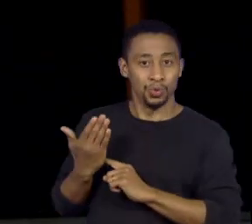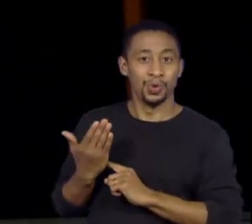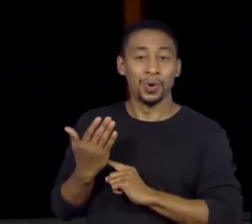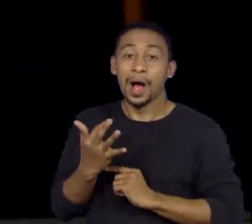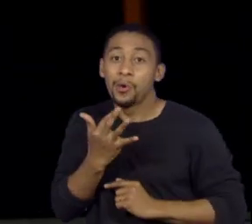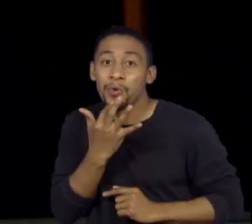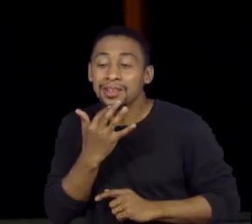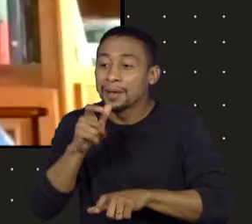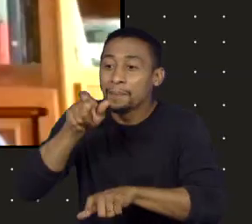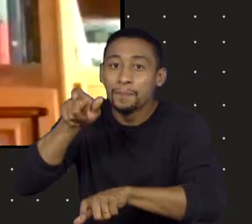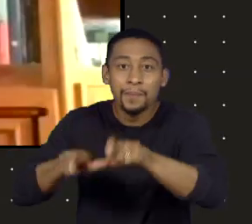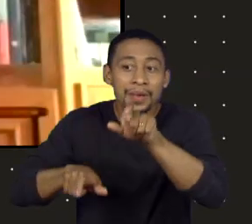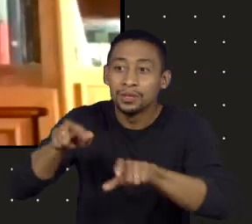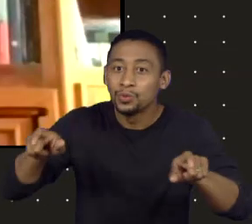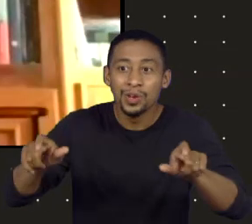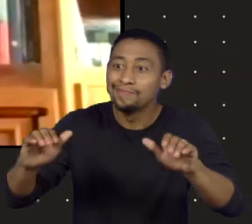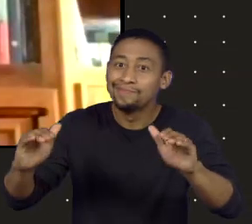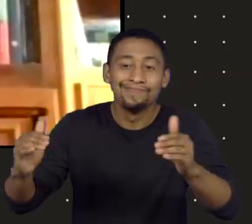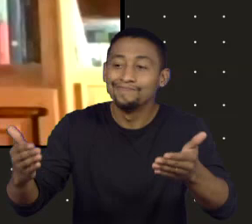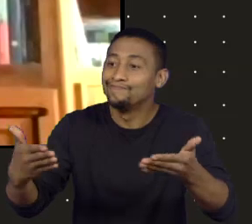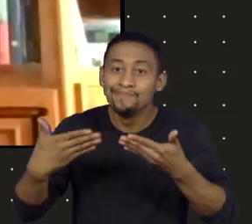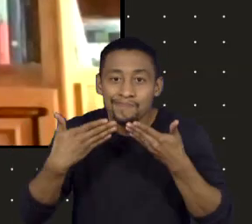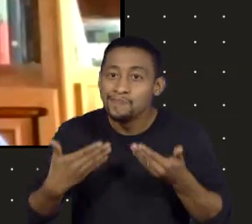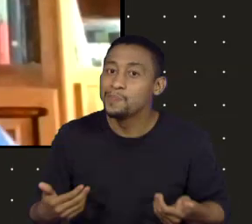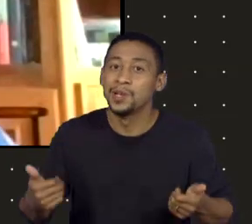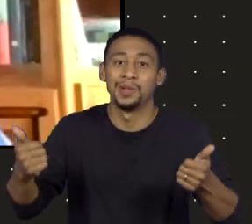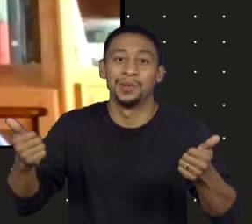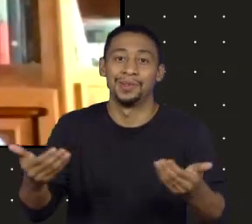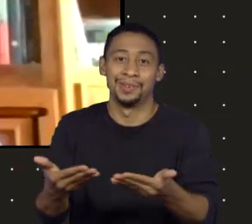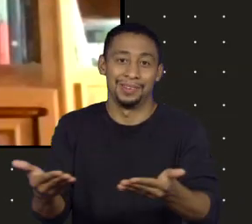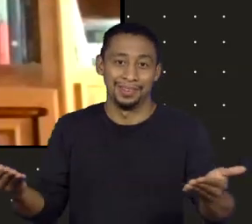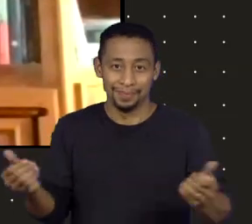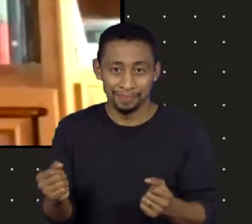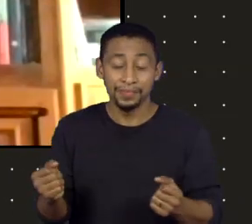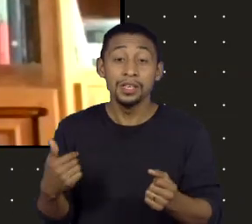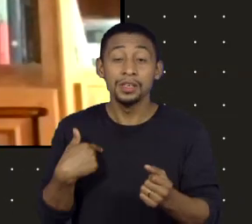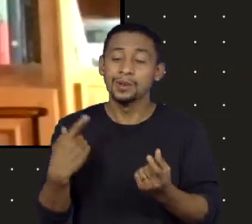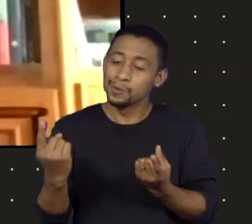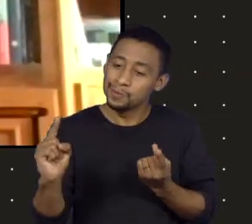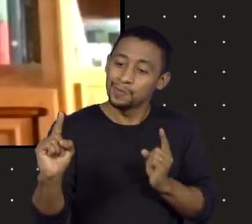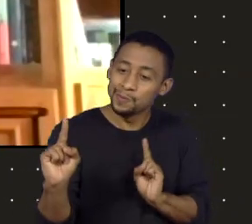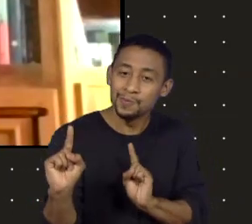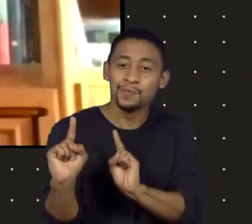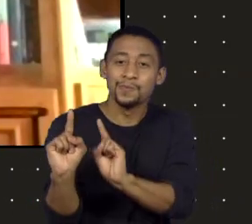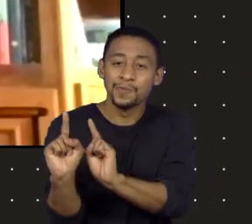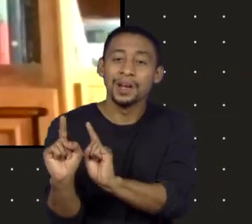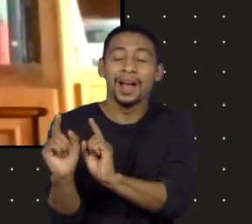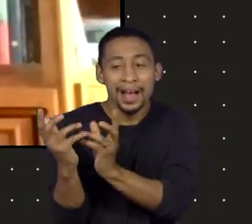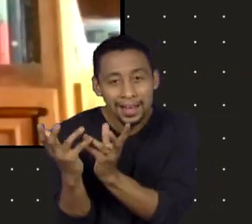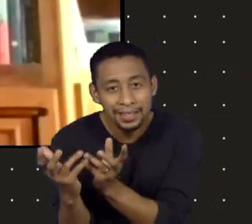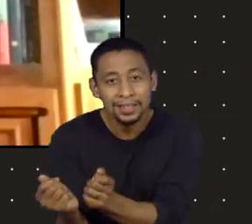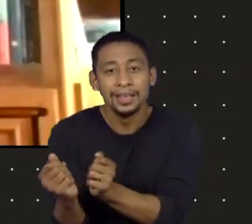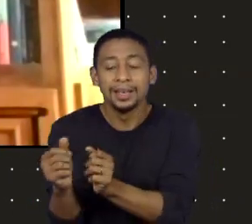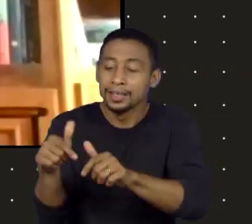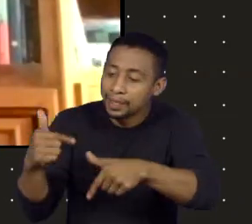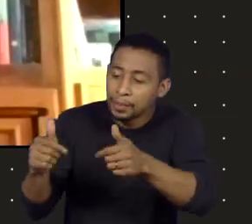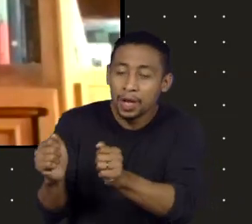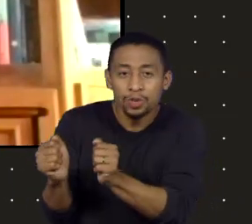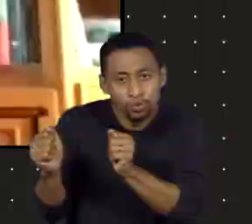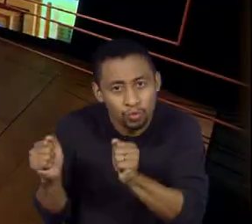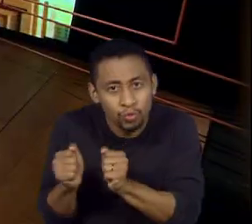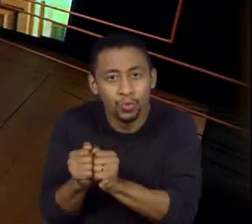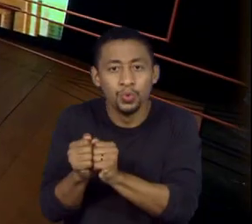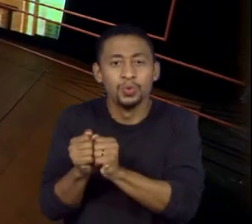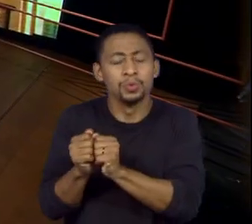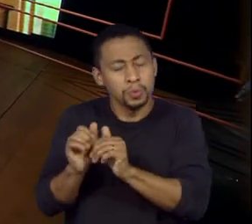melhores pessoas das artes brasileiras. Eu me juntei a eles humildemente, fazendo aquilo que